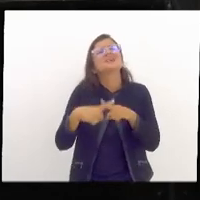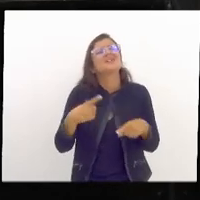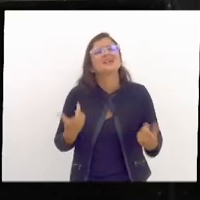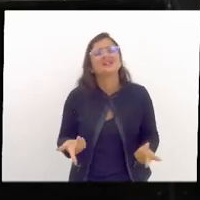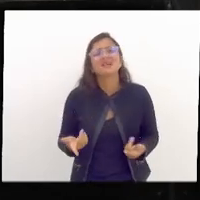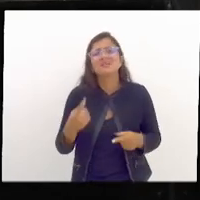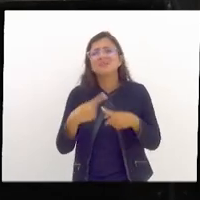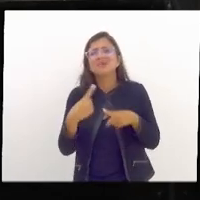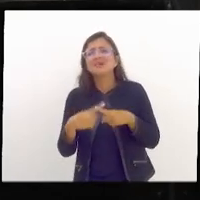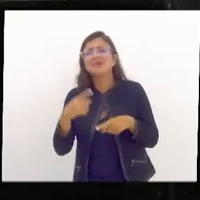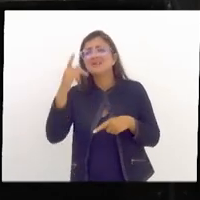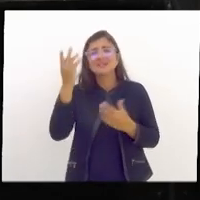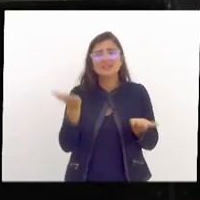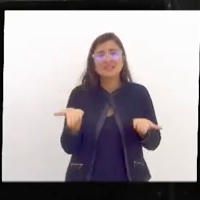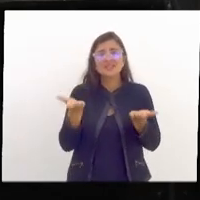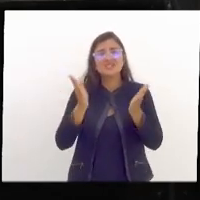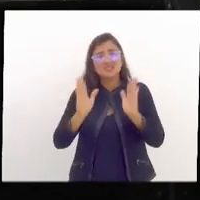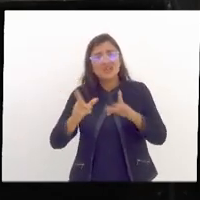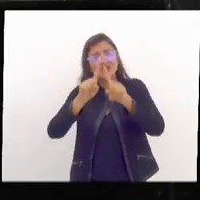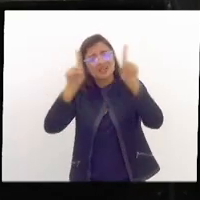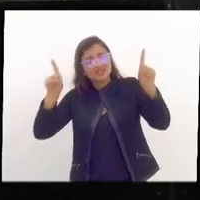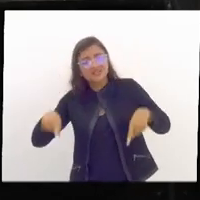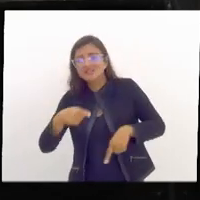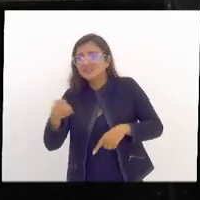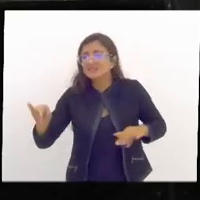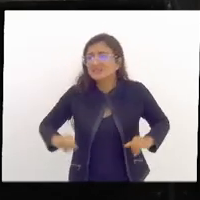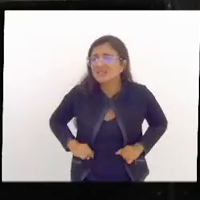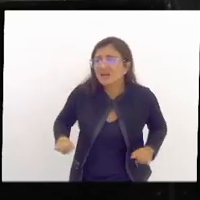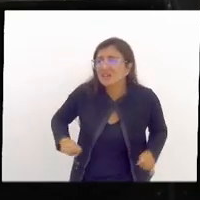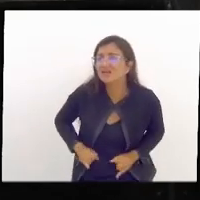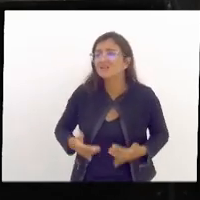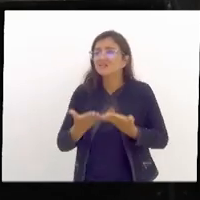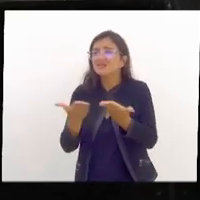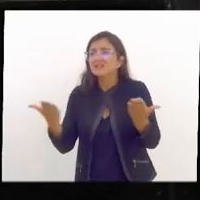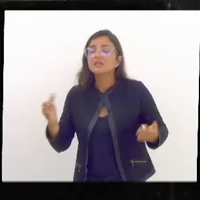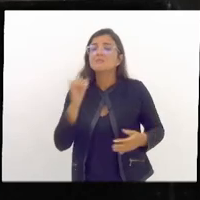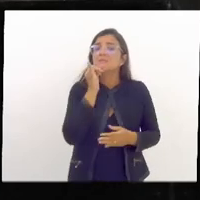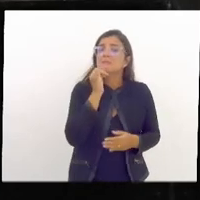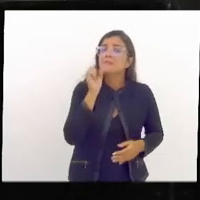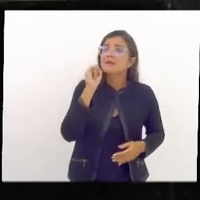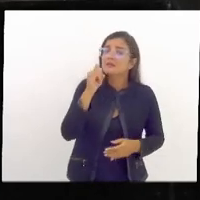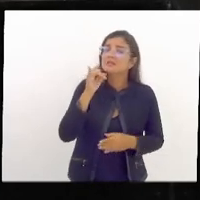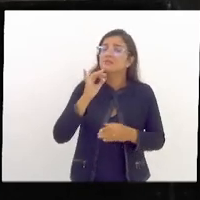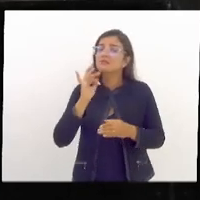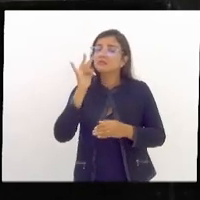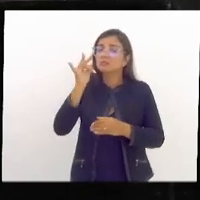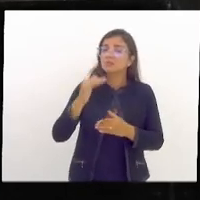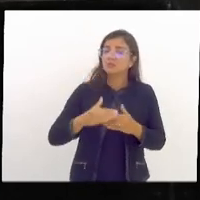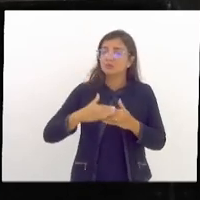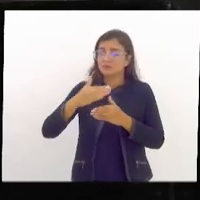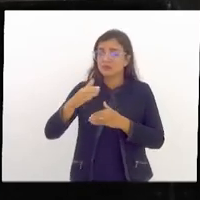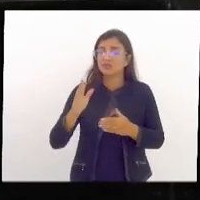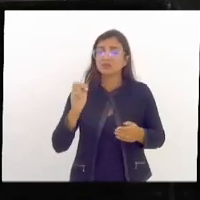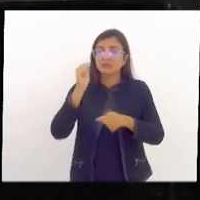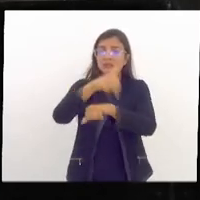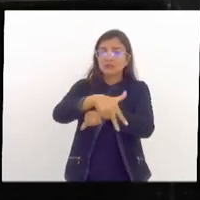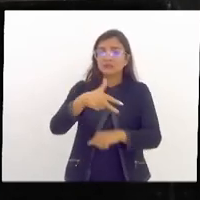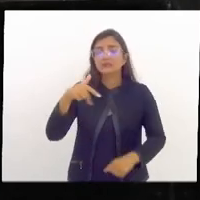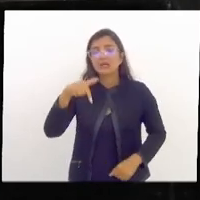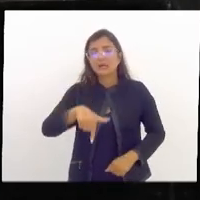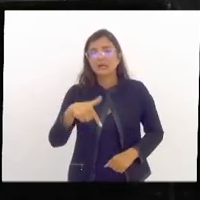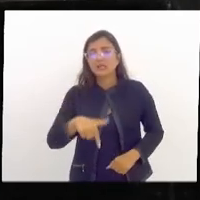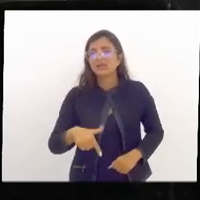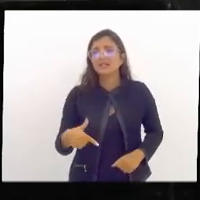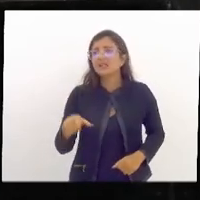Os servidores vivenciaram isso na carne. Os servidores que entrarão agora no governo, no serviço público estadual, não